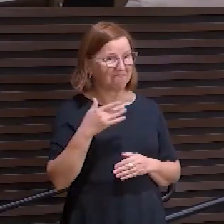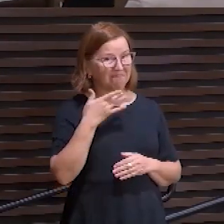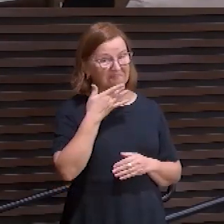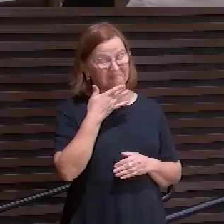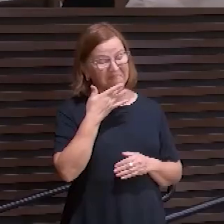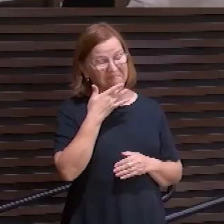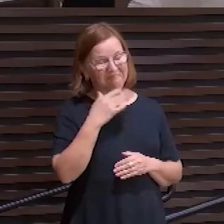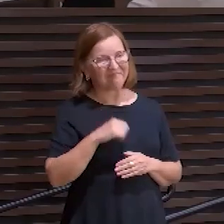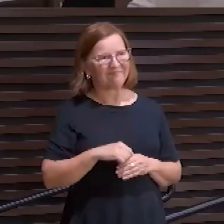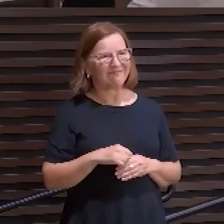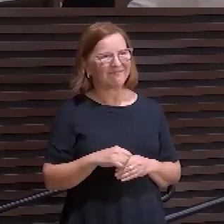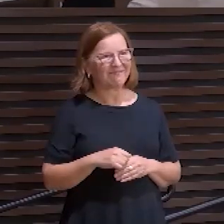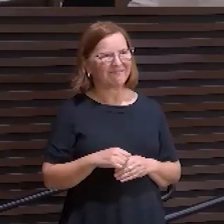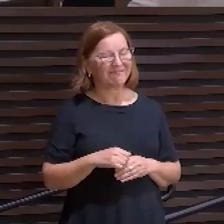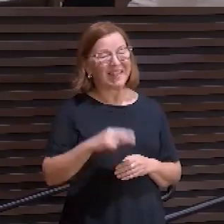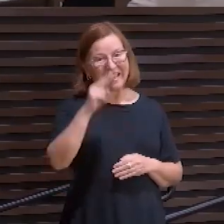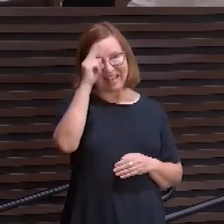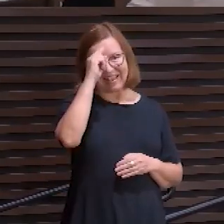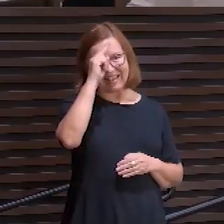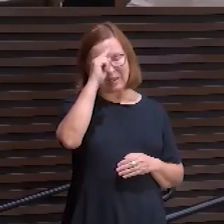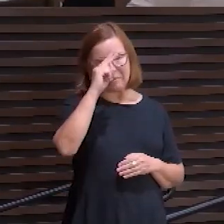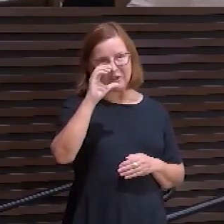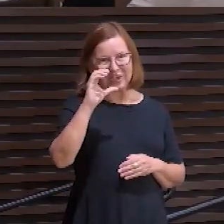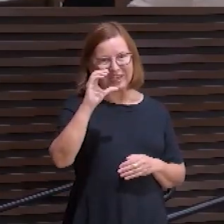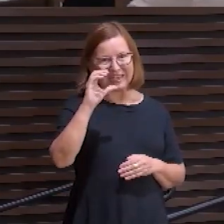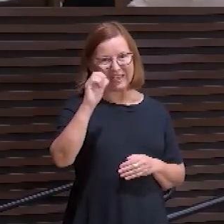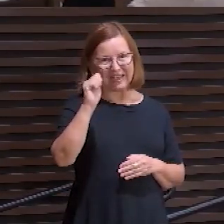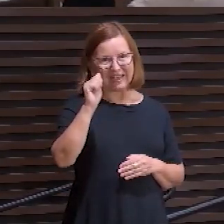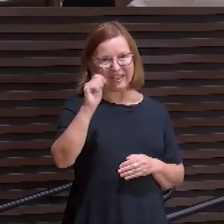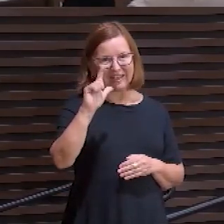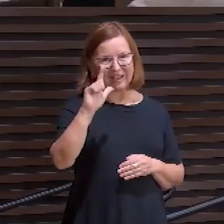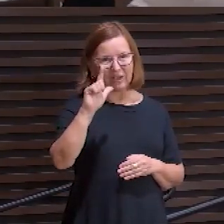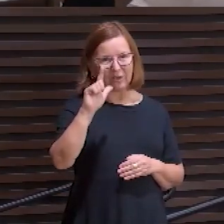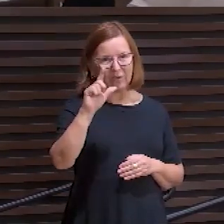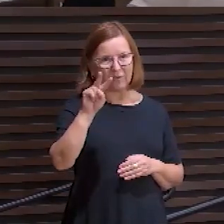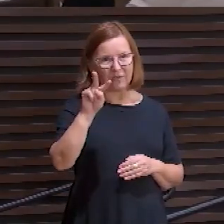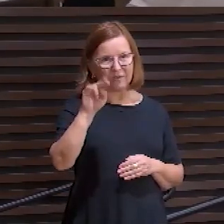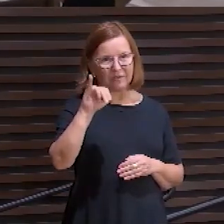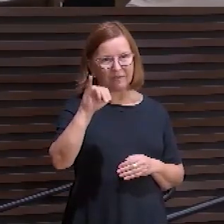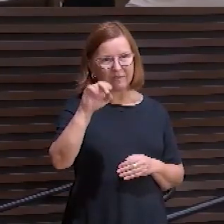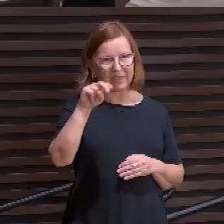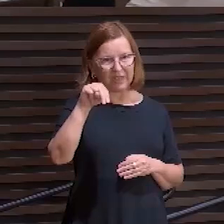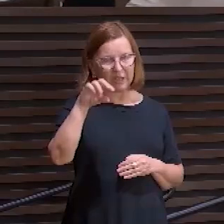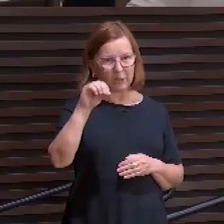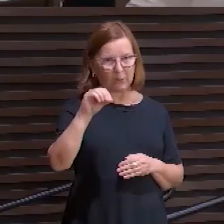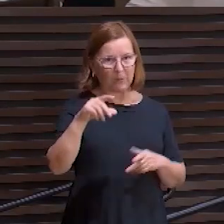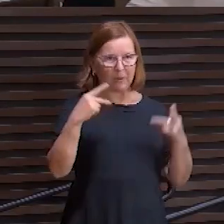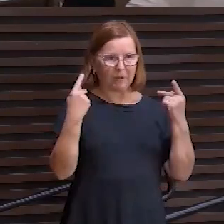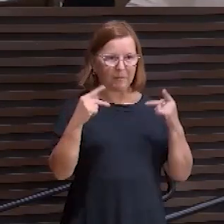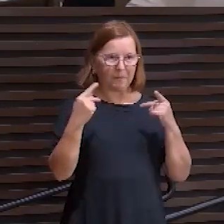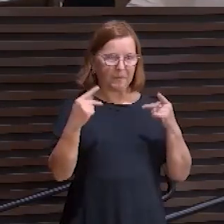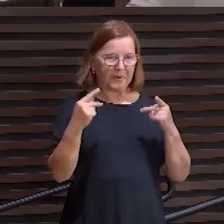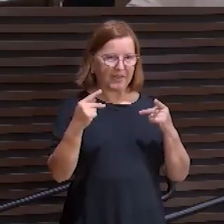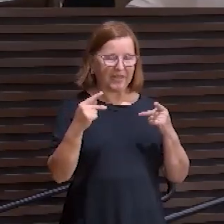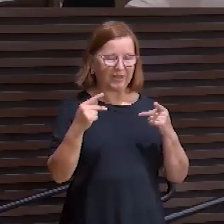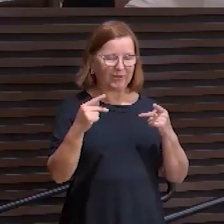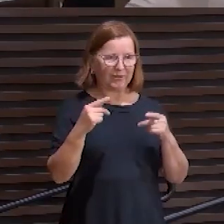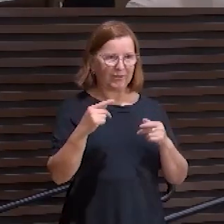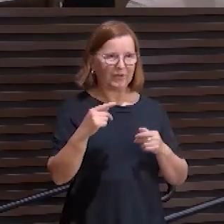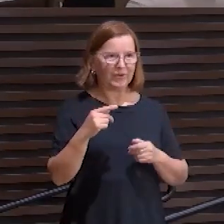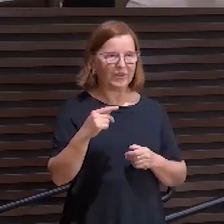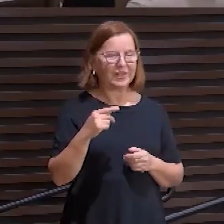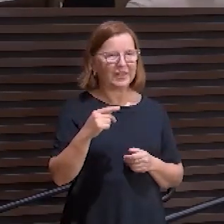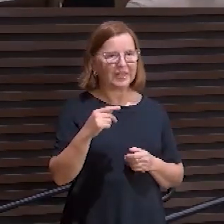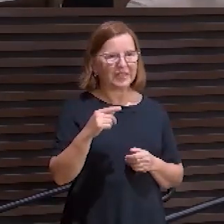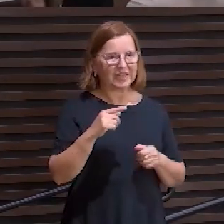Eu me lembrei do Calvino, João Calvino, que era pregador em Genebra.